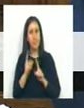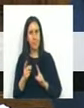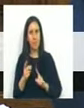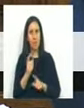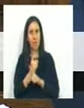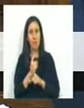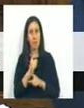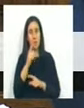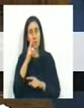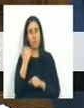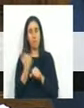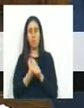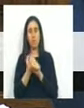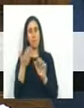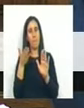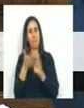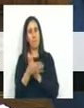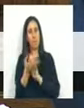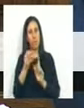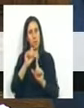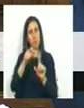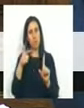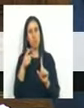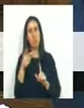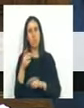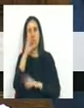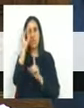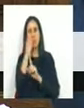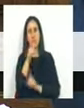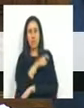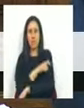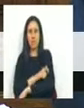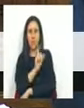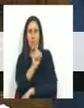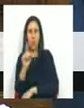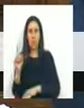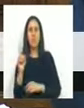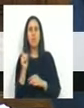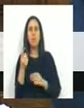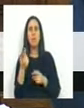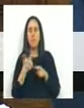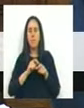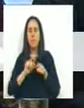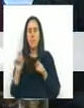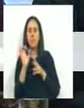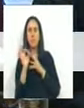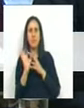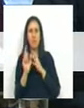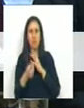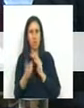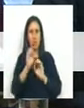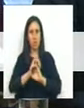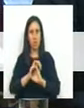Quando assumem as vossas funções no BANIF, enquanto representantes do Estado, qual é o mandato específico que têm? Portanto, já ficou aqui